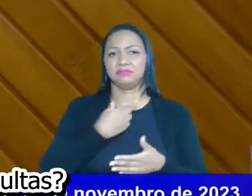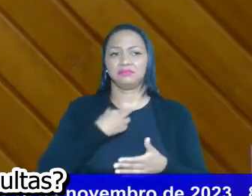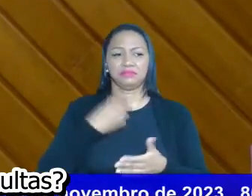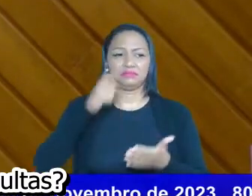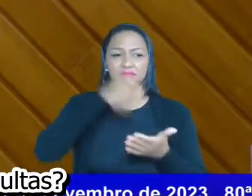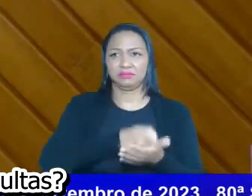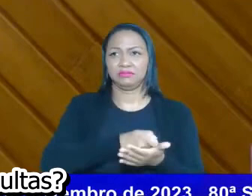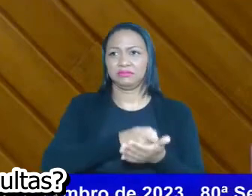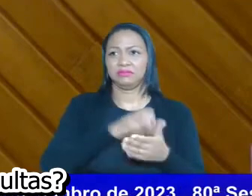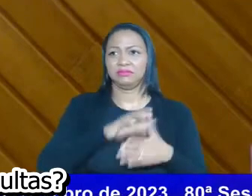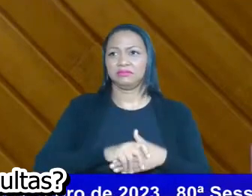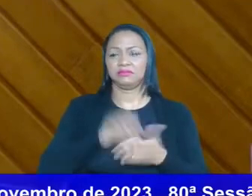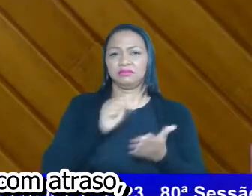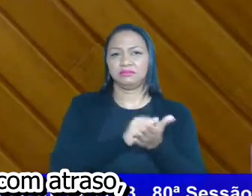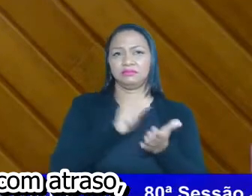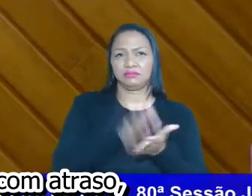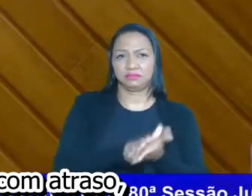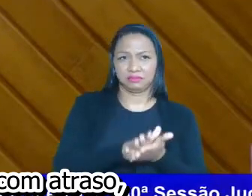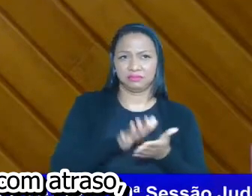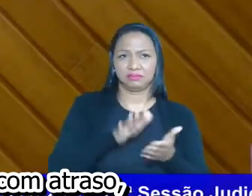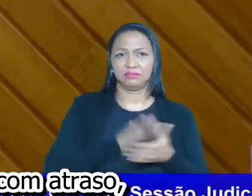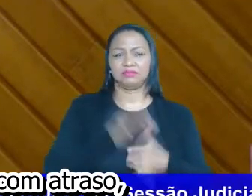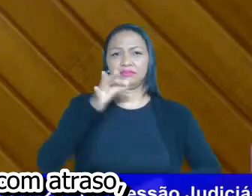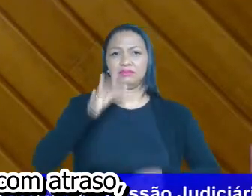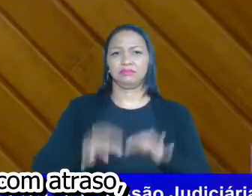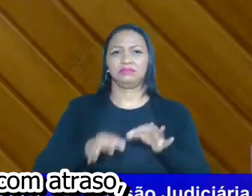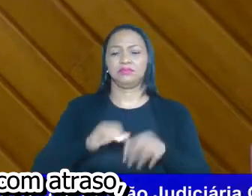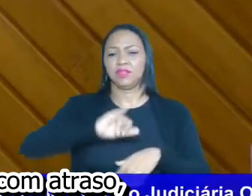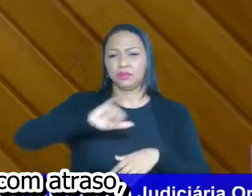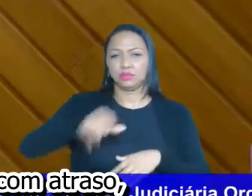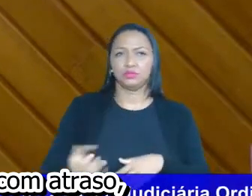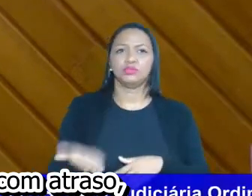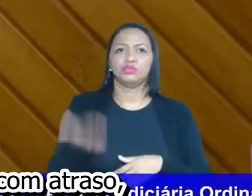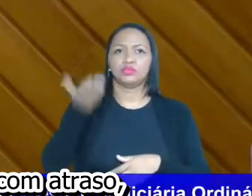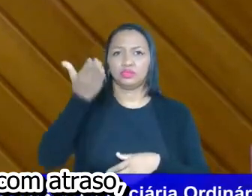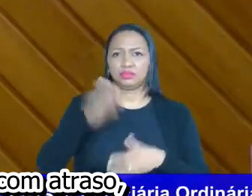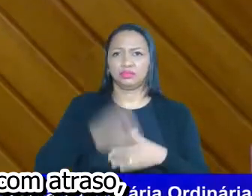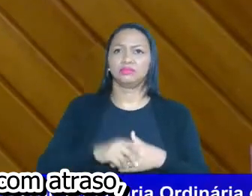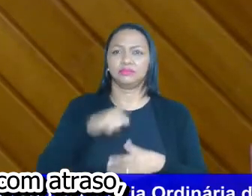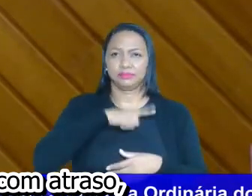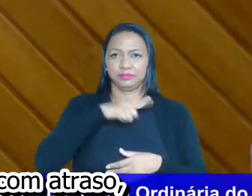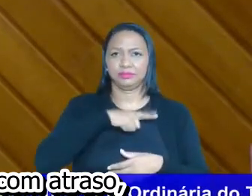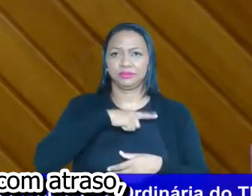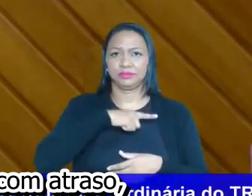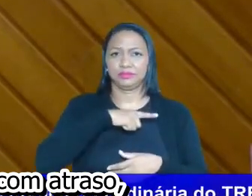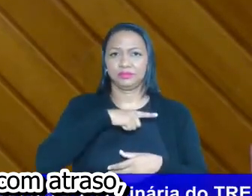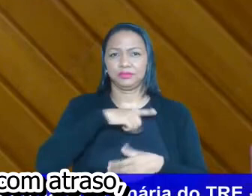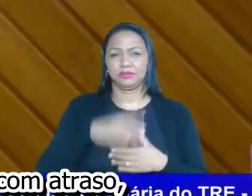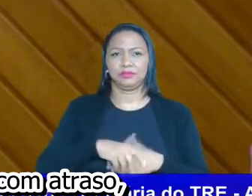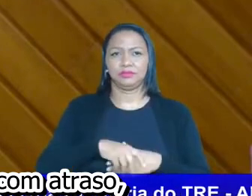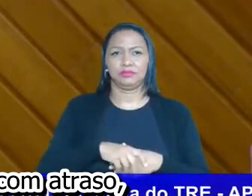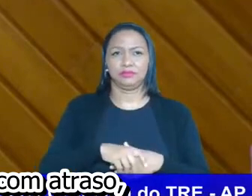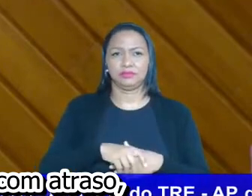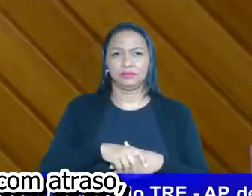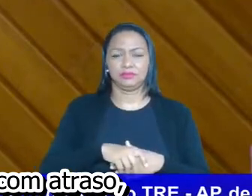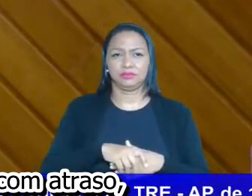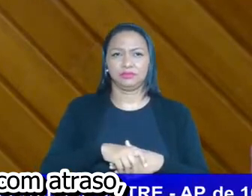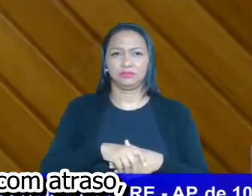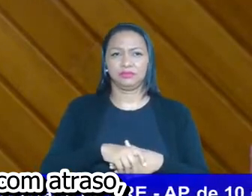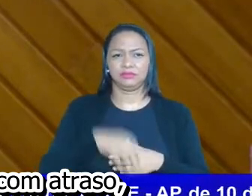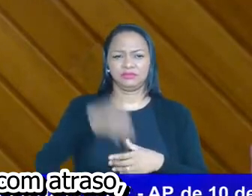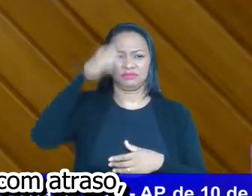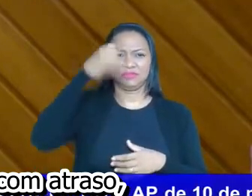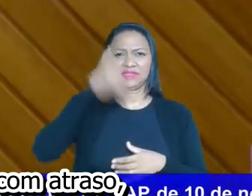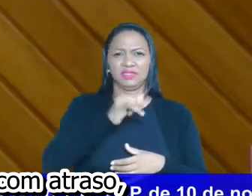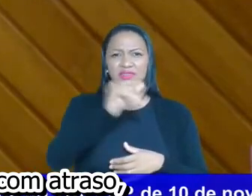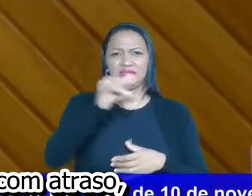pago, multas, juros. Então, teve aqui uma fatura de energia